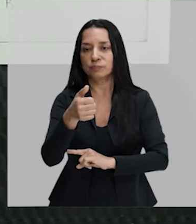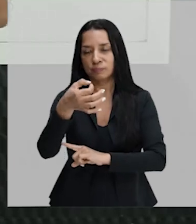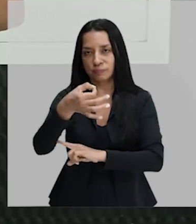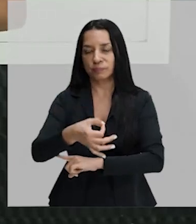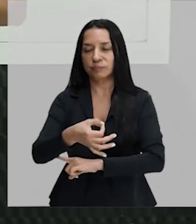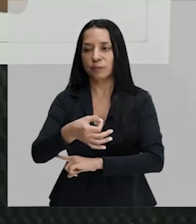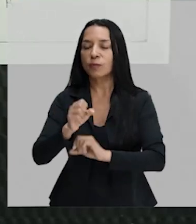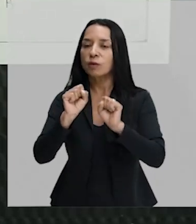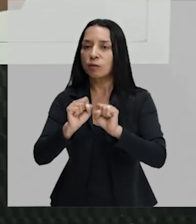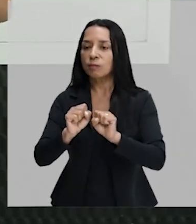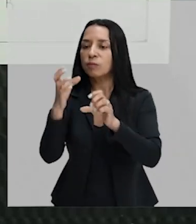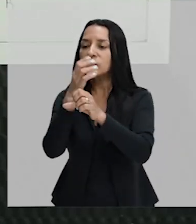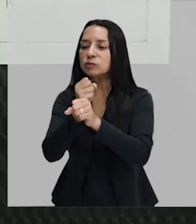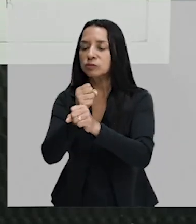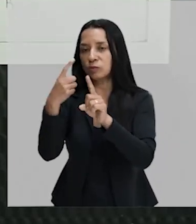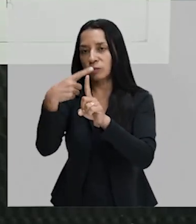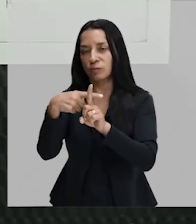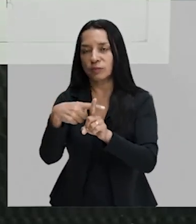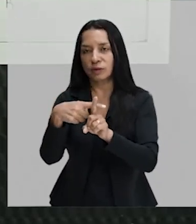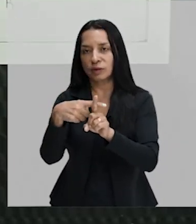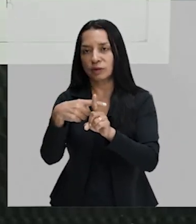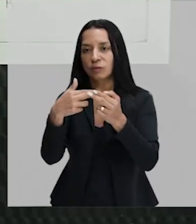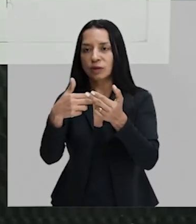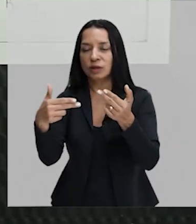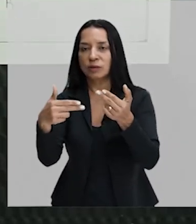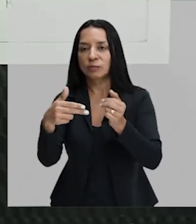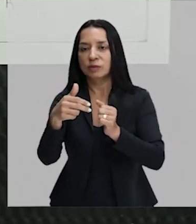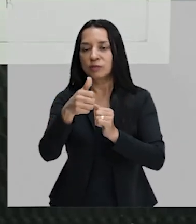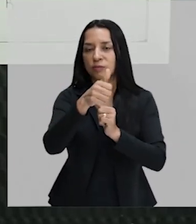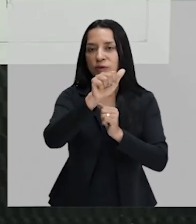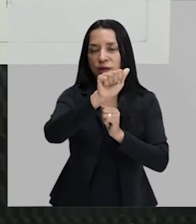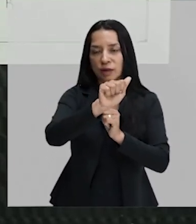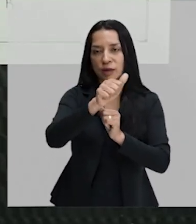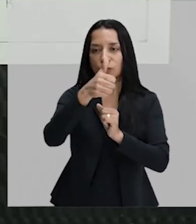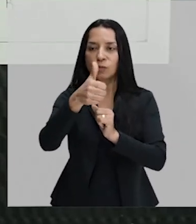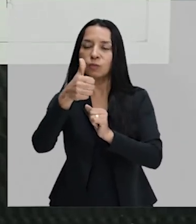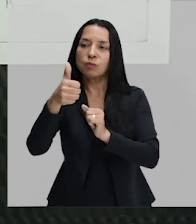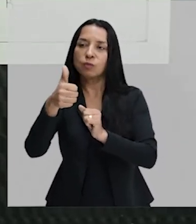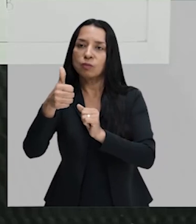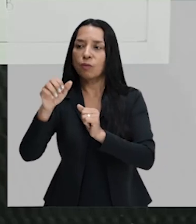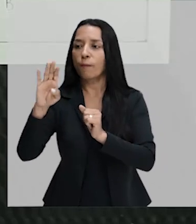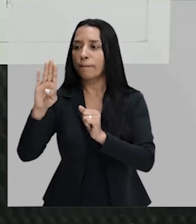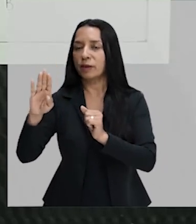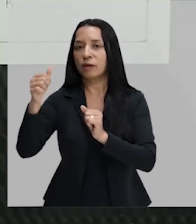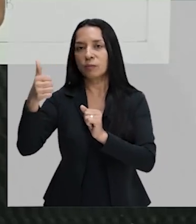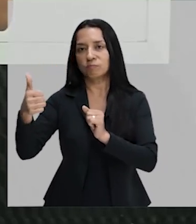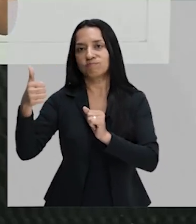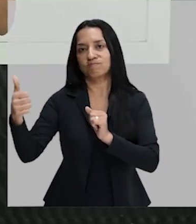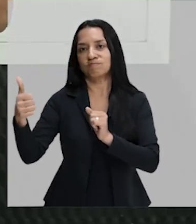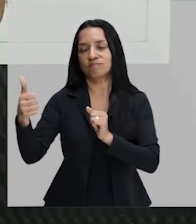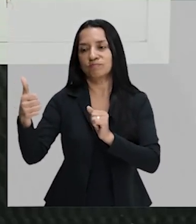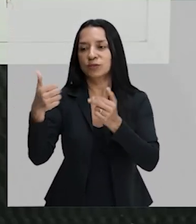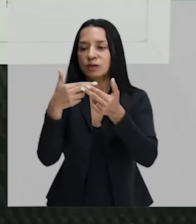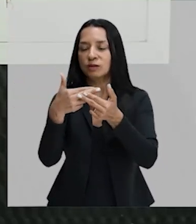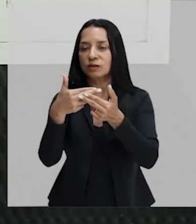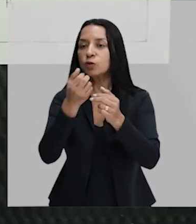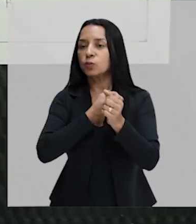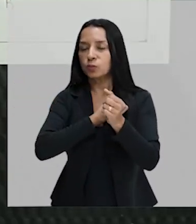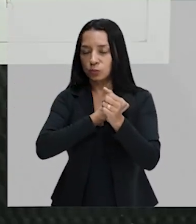Certo? Então, eu só posso somar o elemento A11 com o B11. Tá? Elementos de